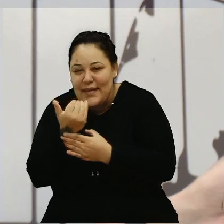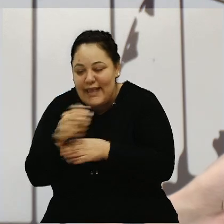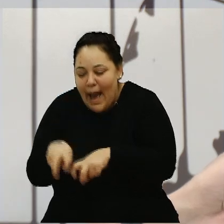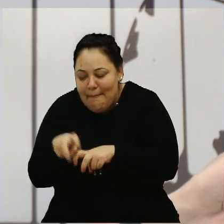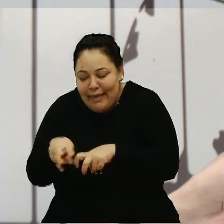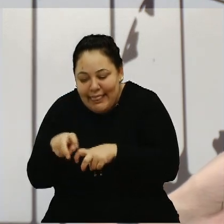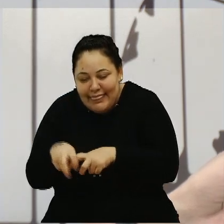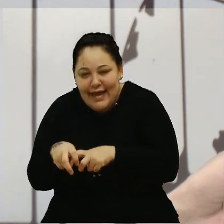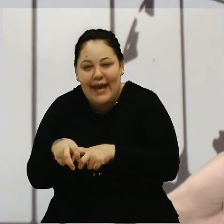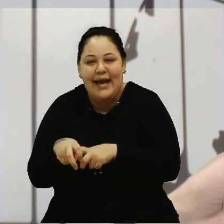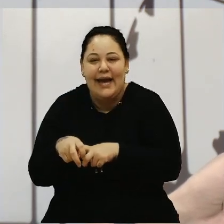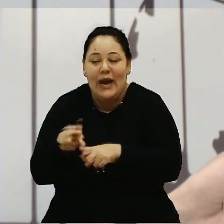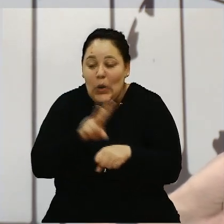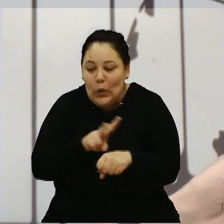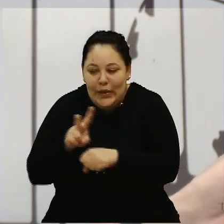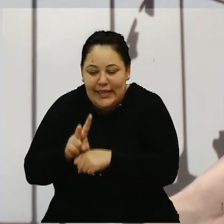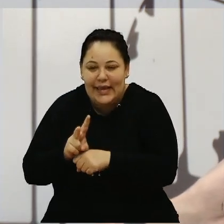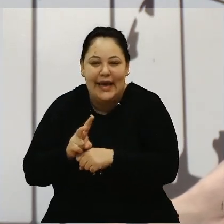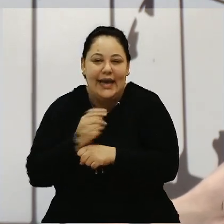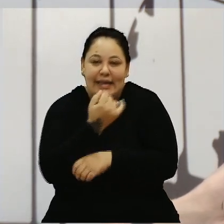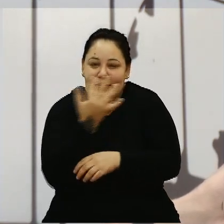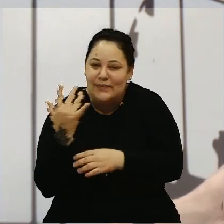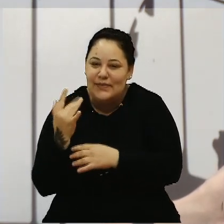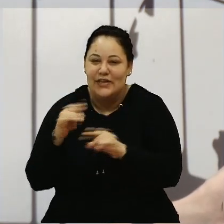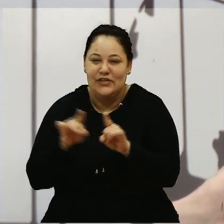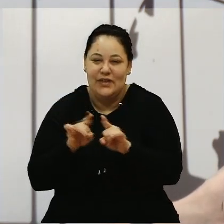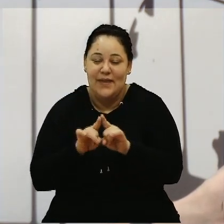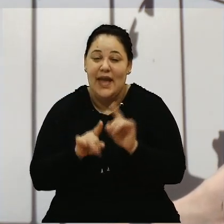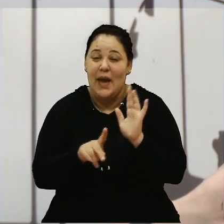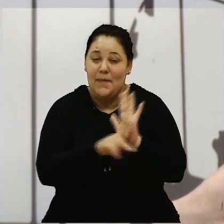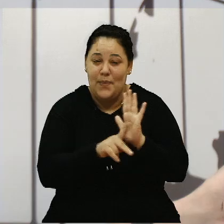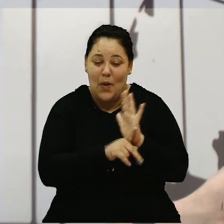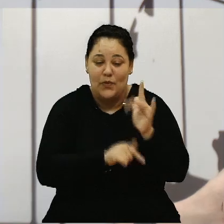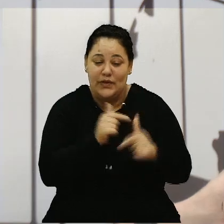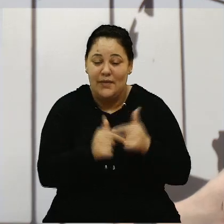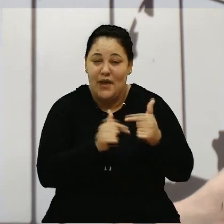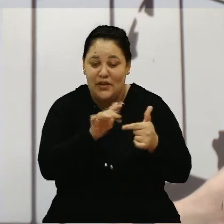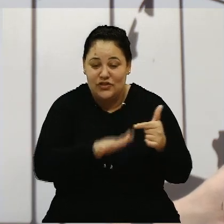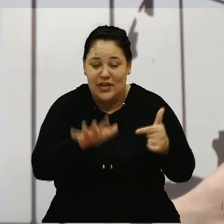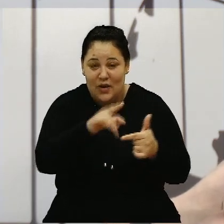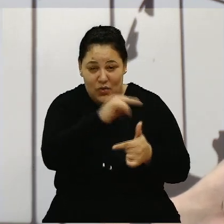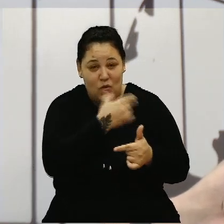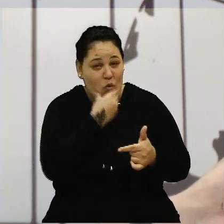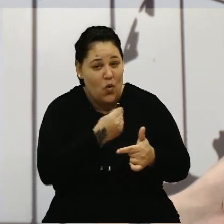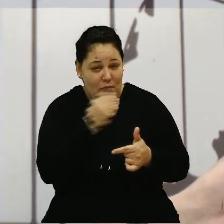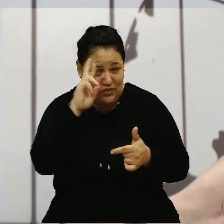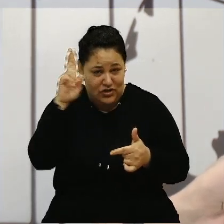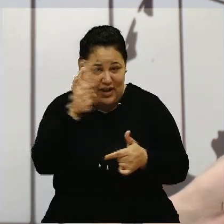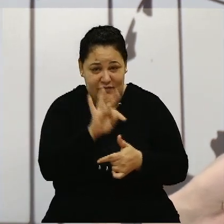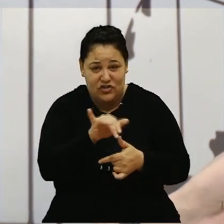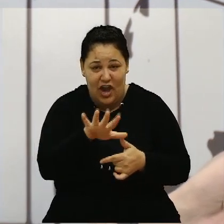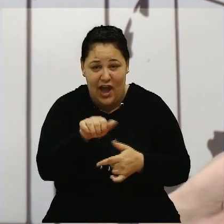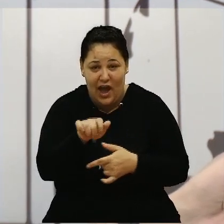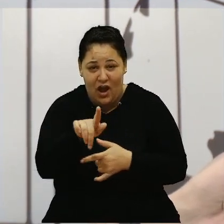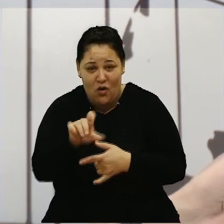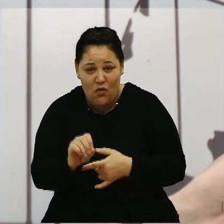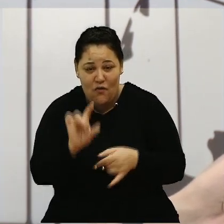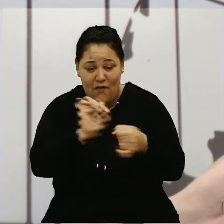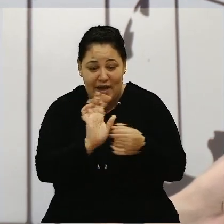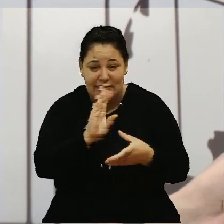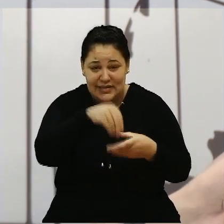a cultivar algumas espécies, né, e o próprio trabalho que o Thiago faz lá, né, dentro da